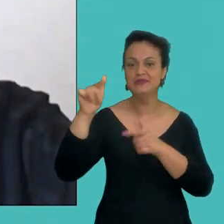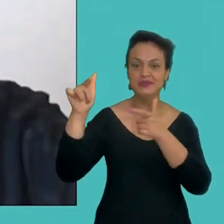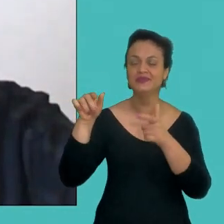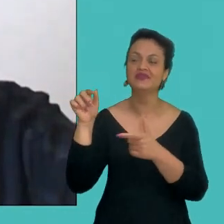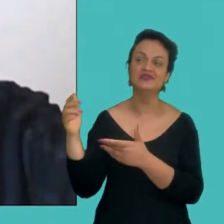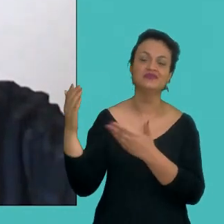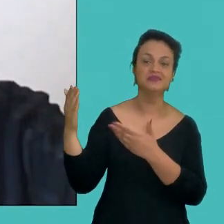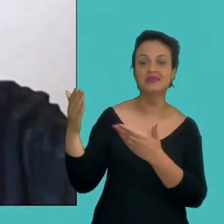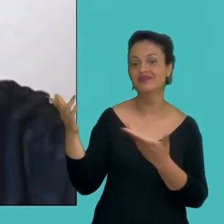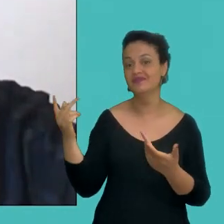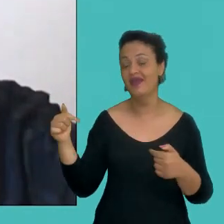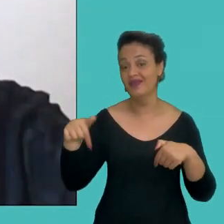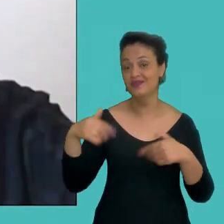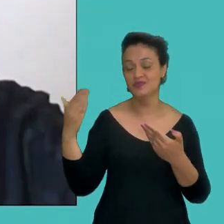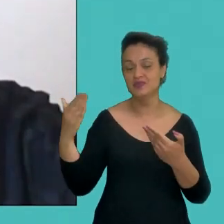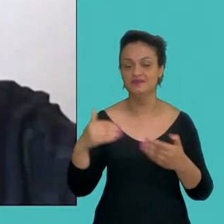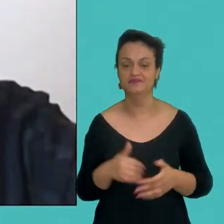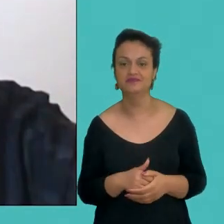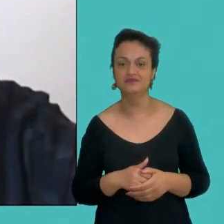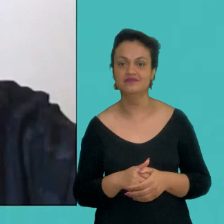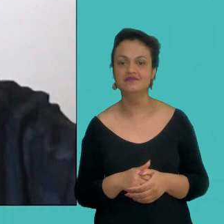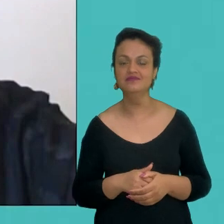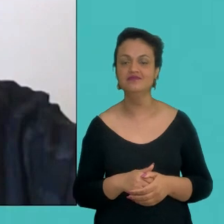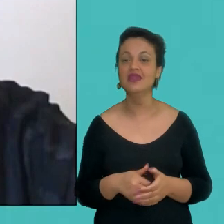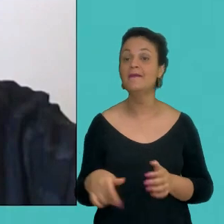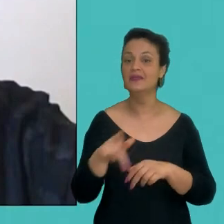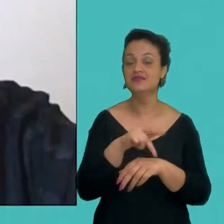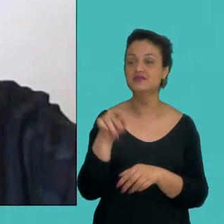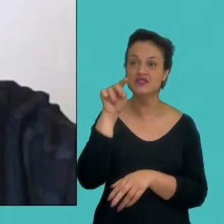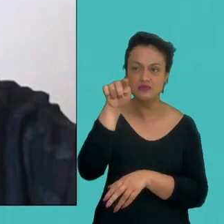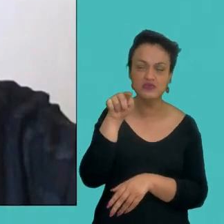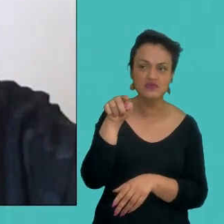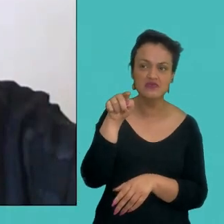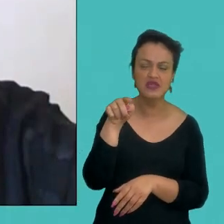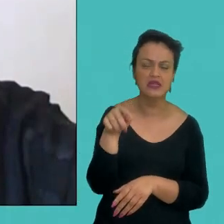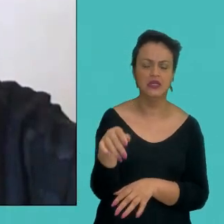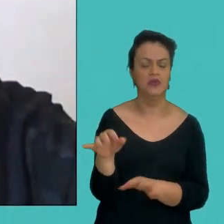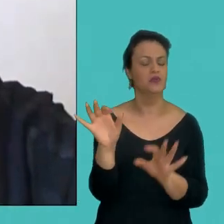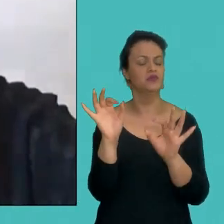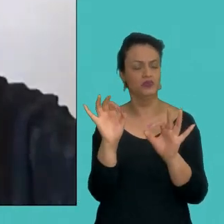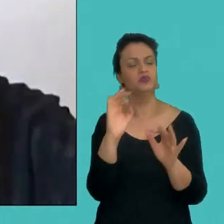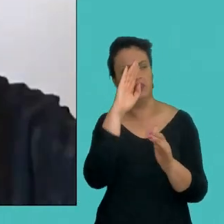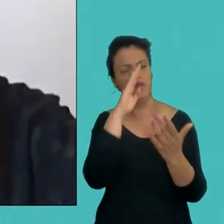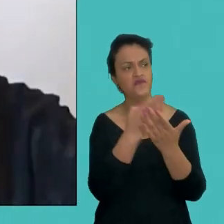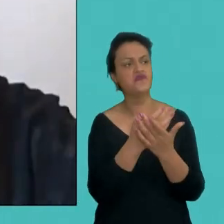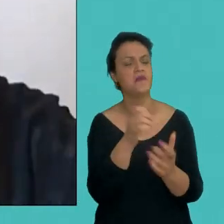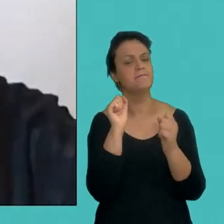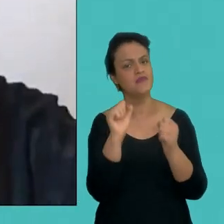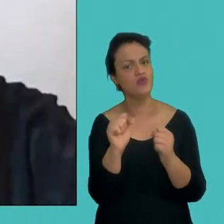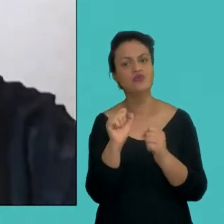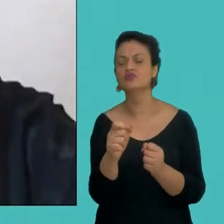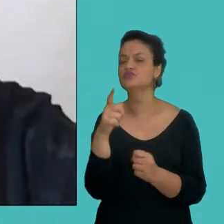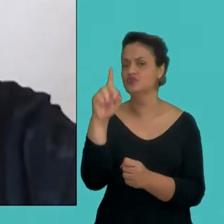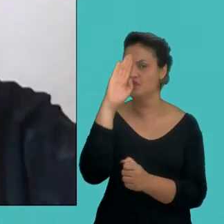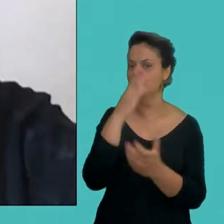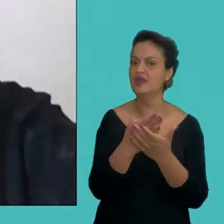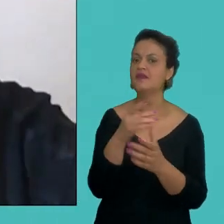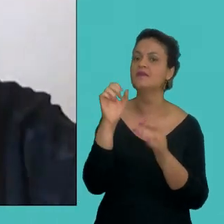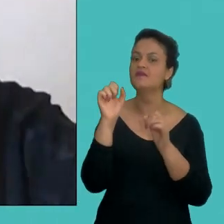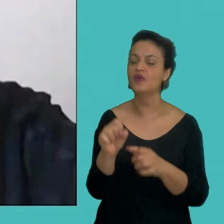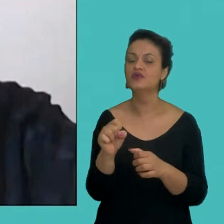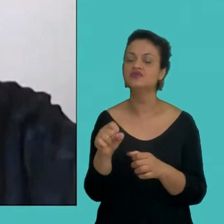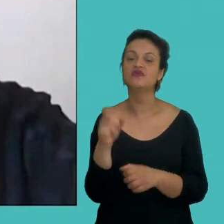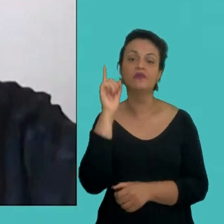Holanda, Alemanha, ali, são sempre aqueles suspeitos. Os países onde essa credibilidade erodiu de forma mais